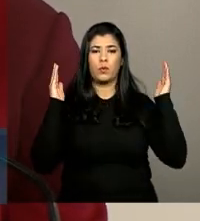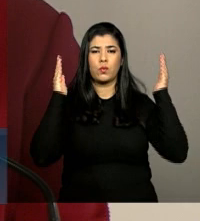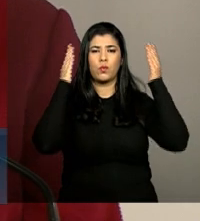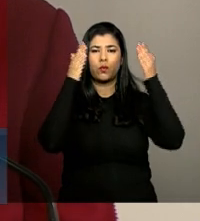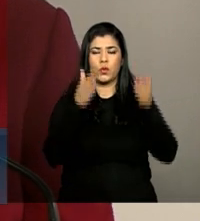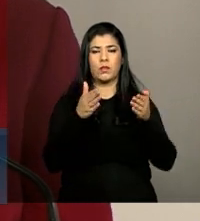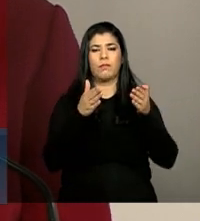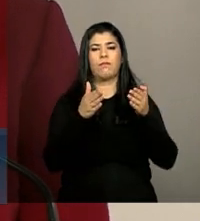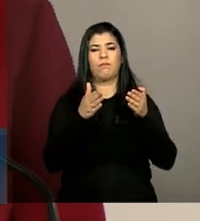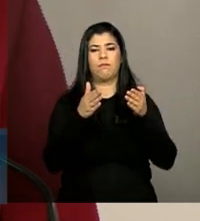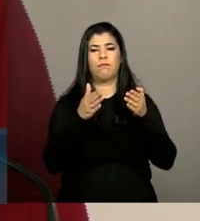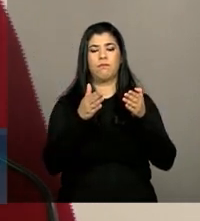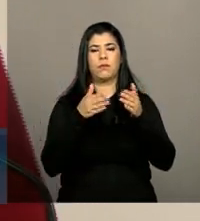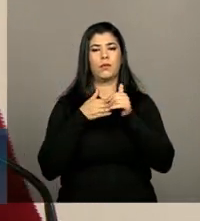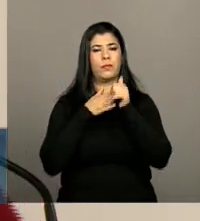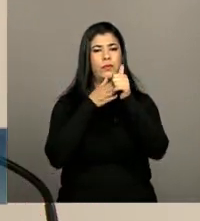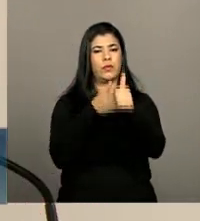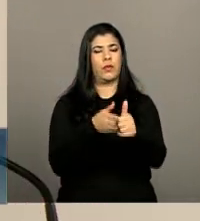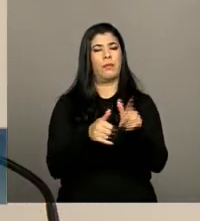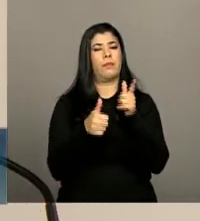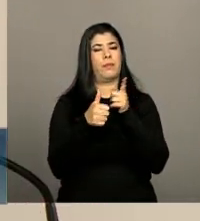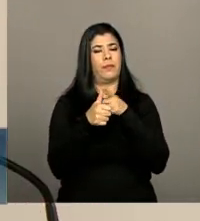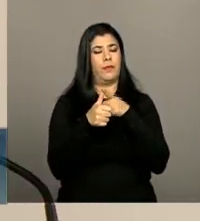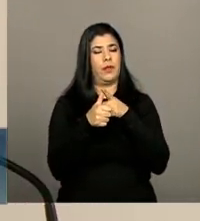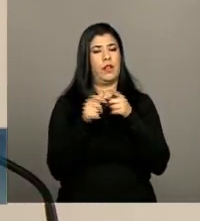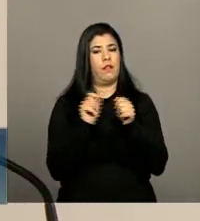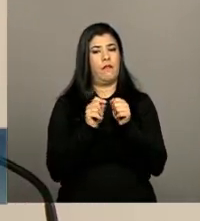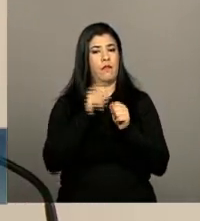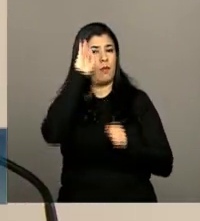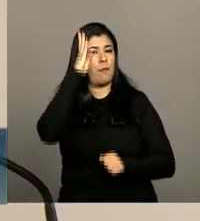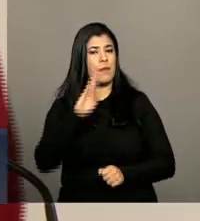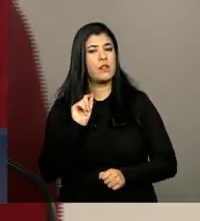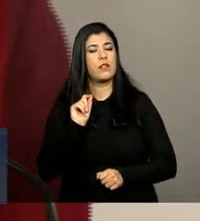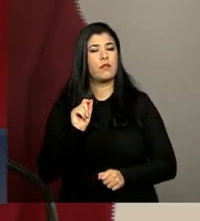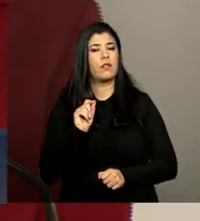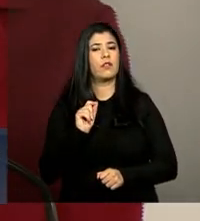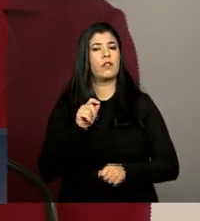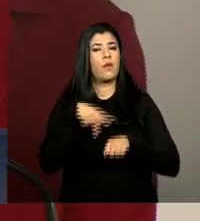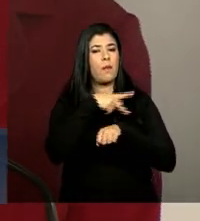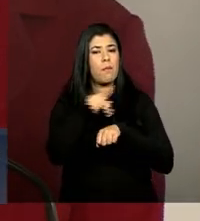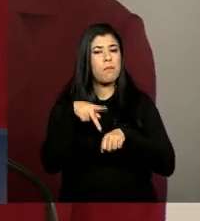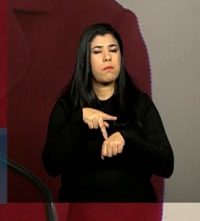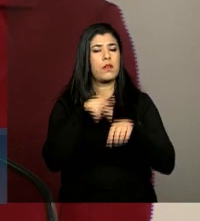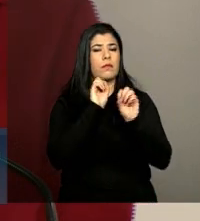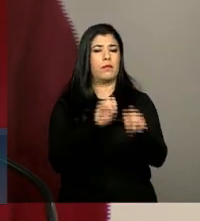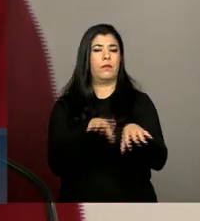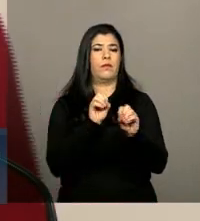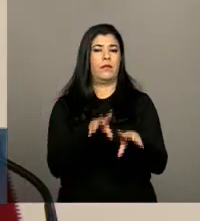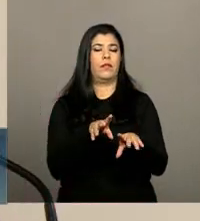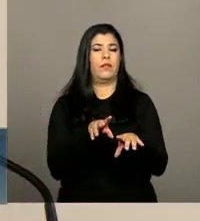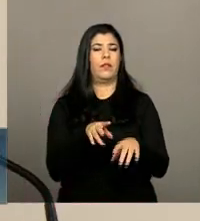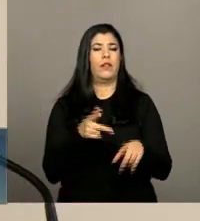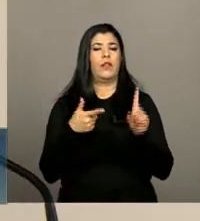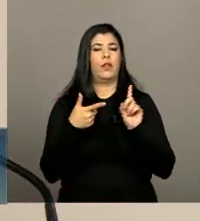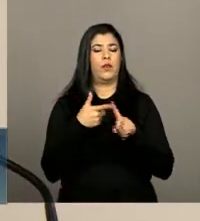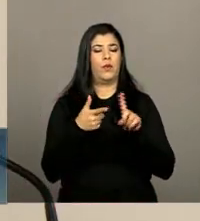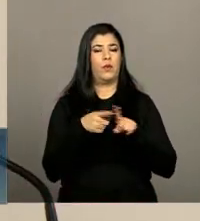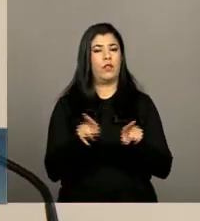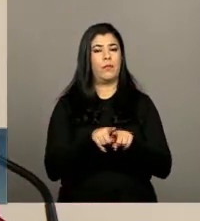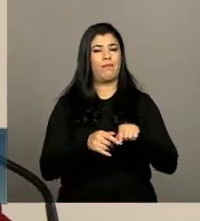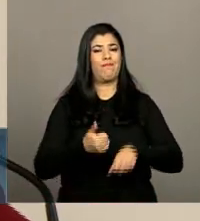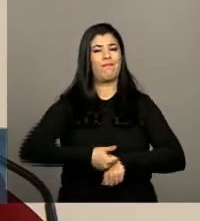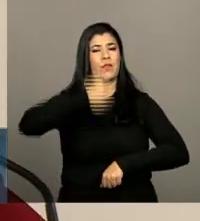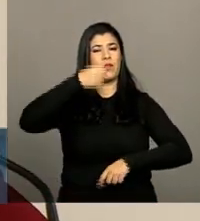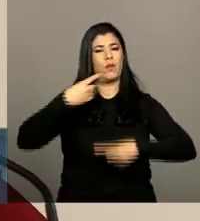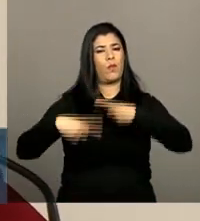diretrizes uma fazer do Brasil uma Pátria Educadora e o outro elevar a competitividade da nossa